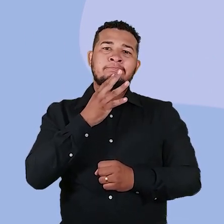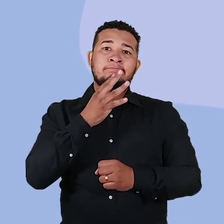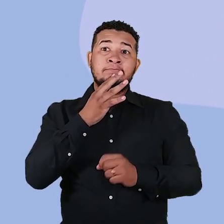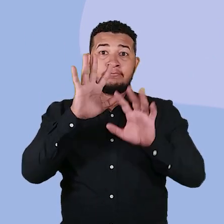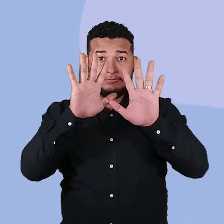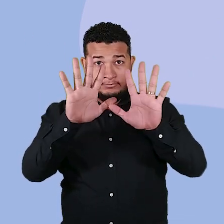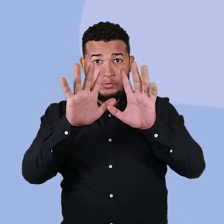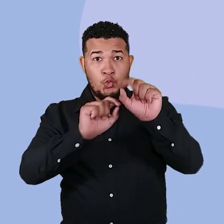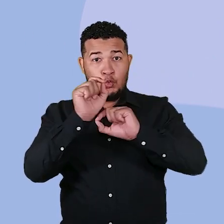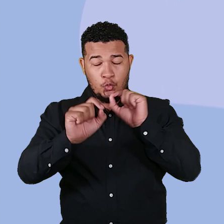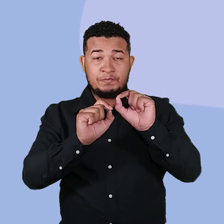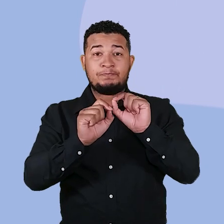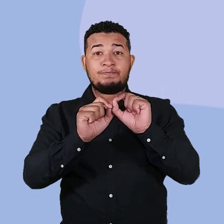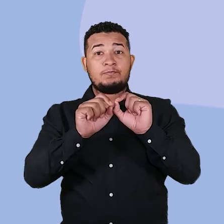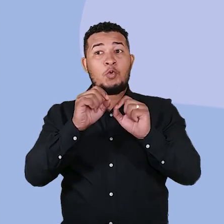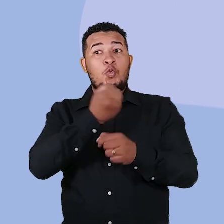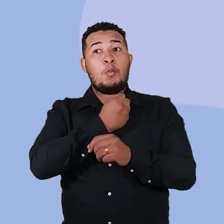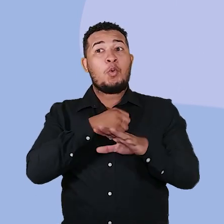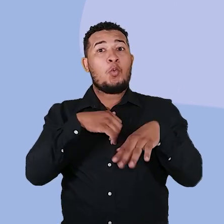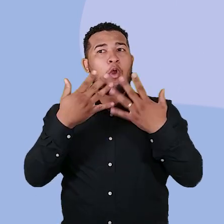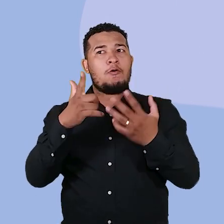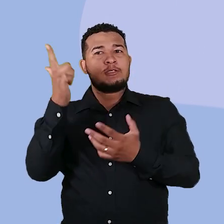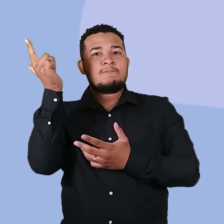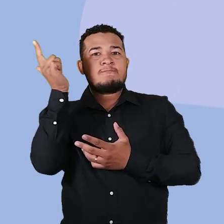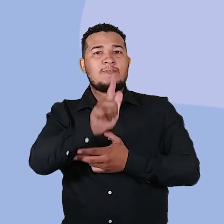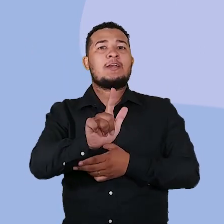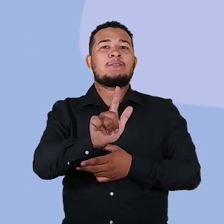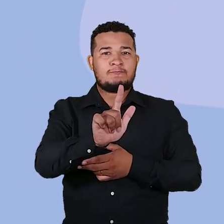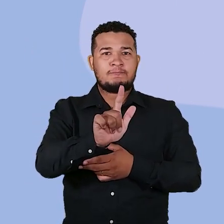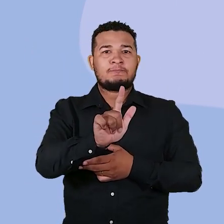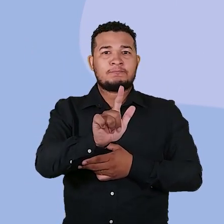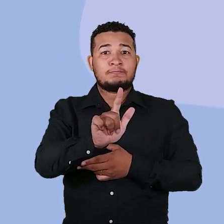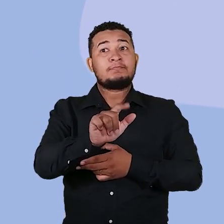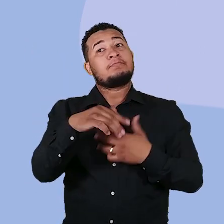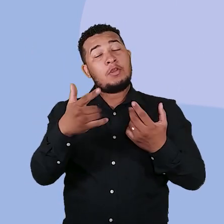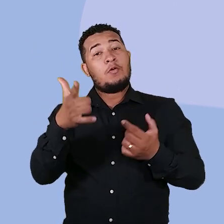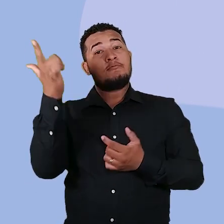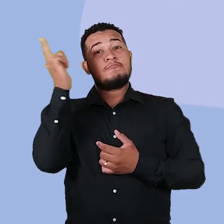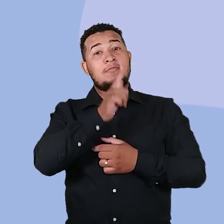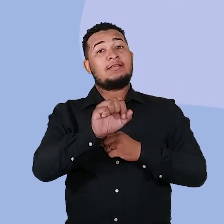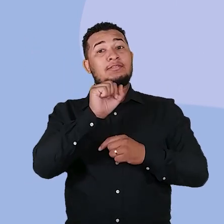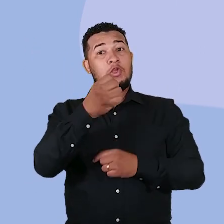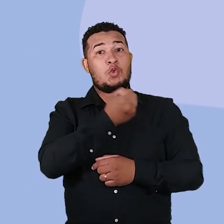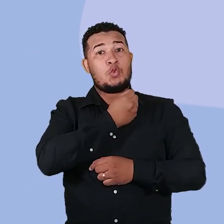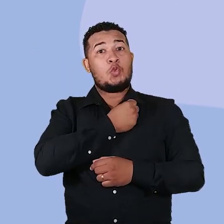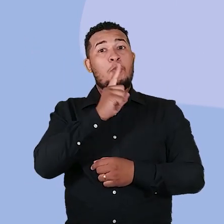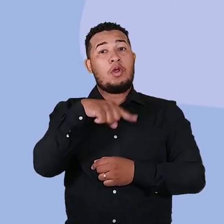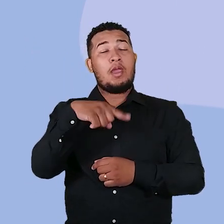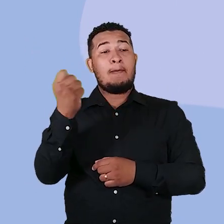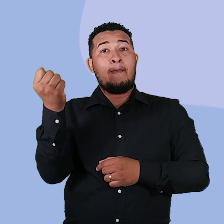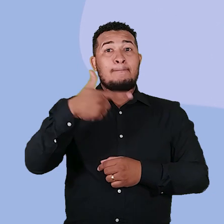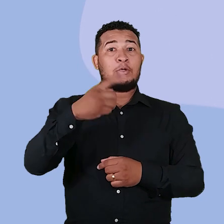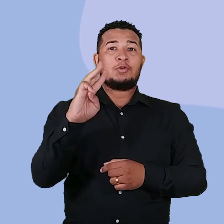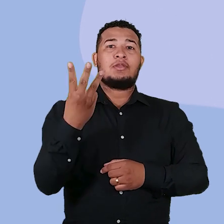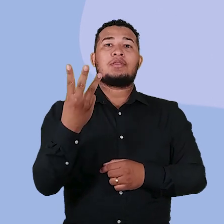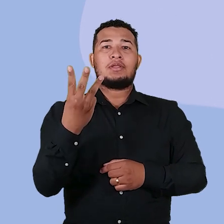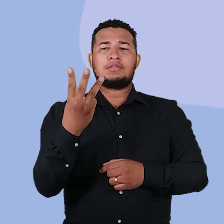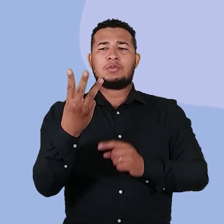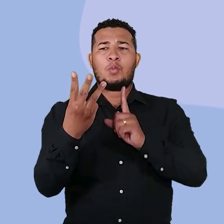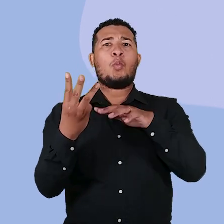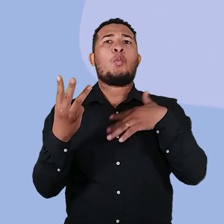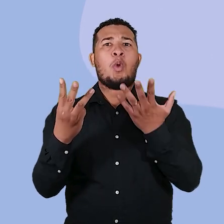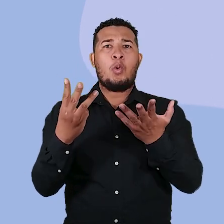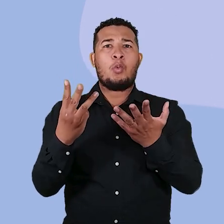amostral tá aí já conhece agora com quais números você ganhará pó você vai ganhar com o número de